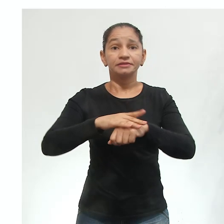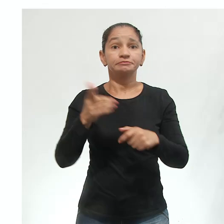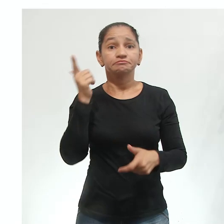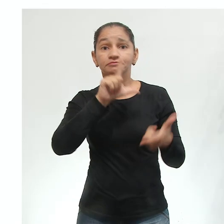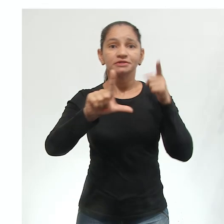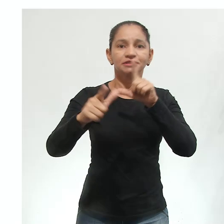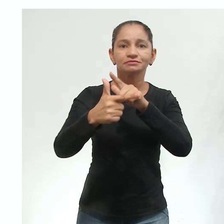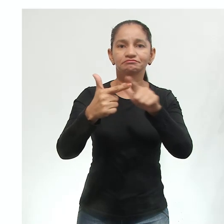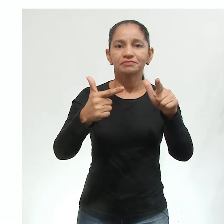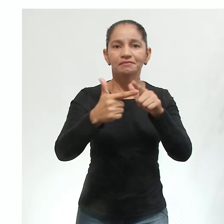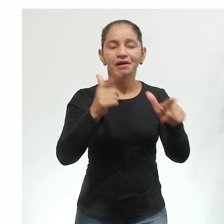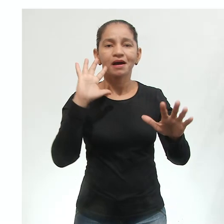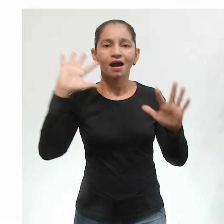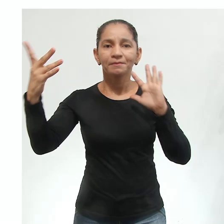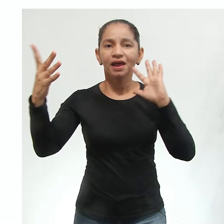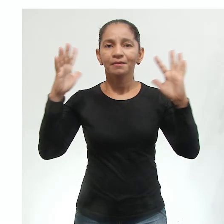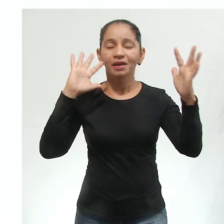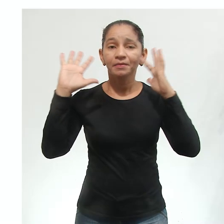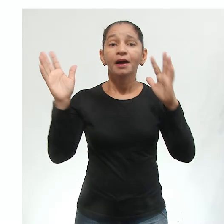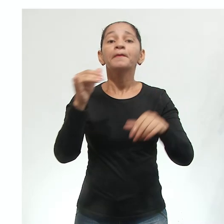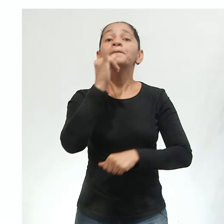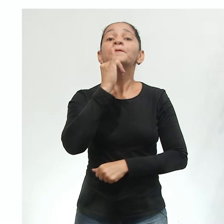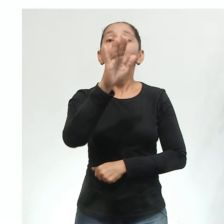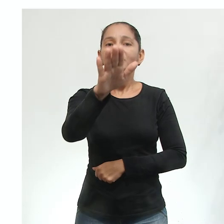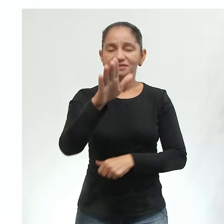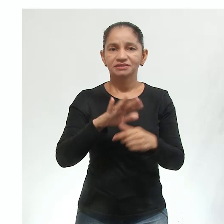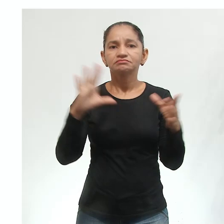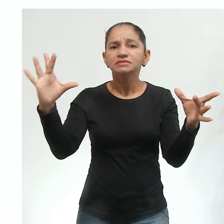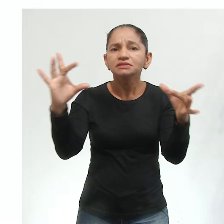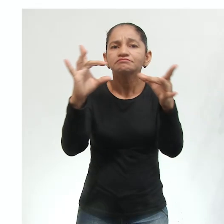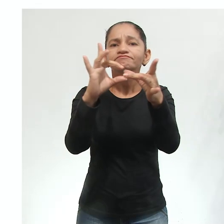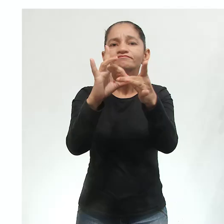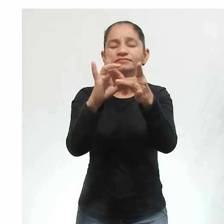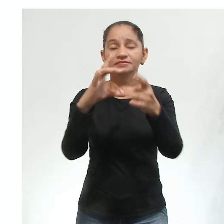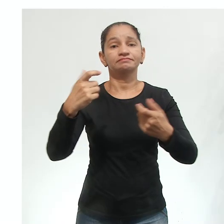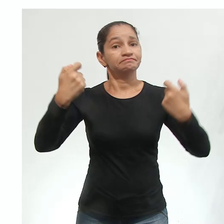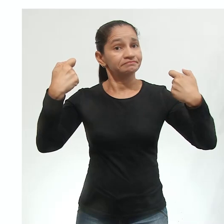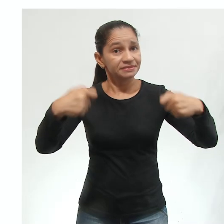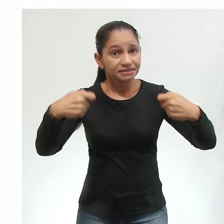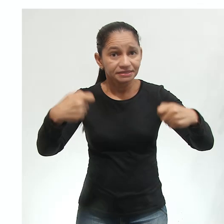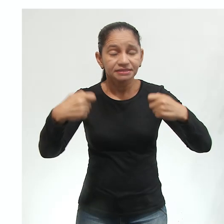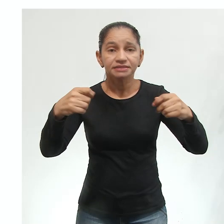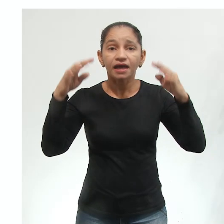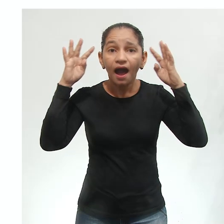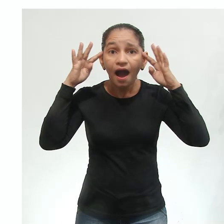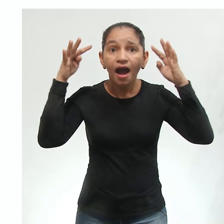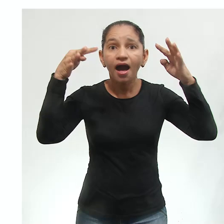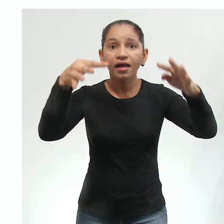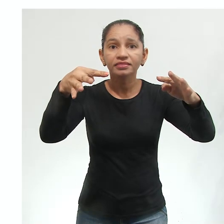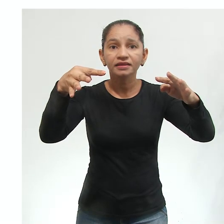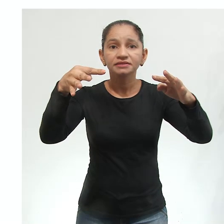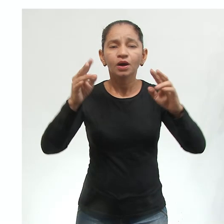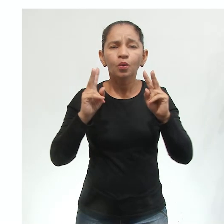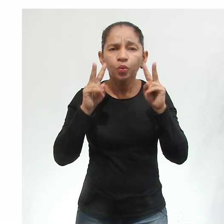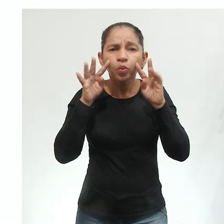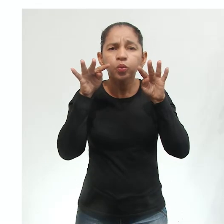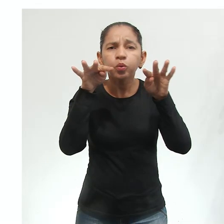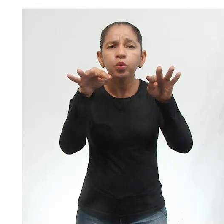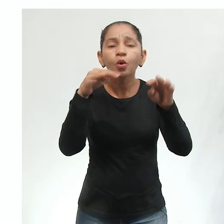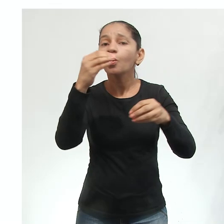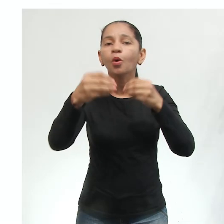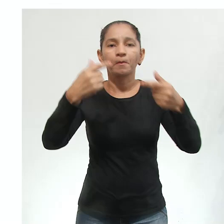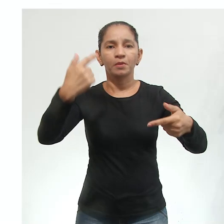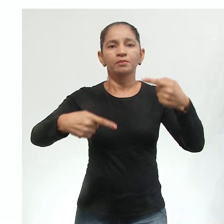capacidade de resolver problemas. Nós temos que ter um alinhamento e inovação, necessidade de atenção constante